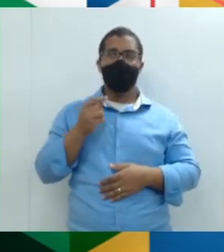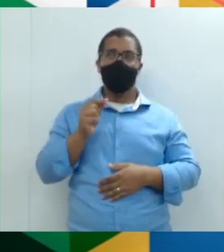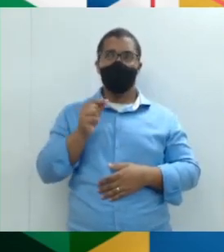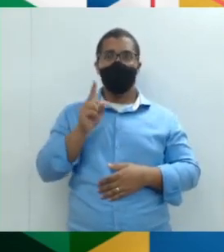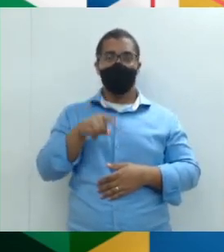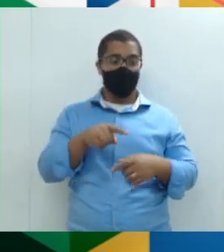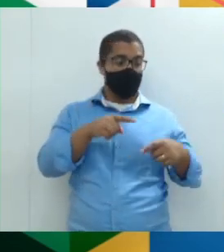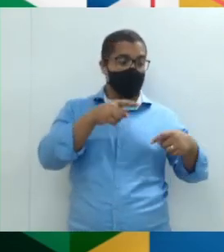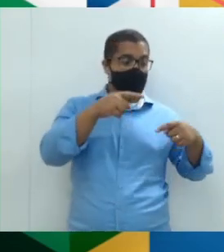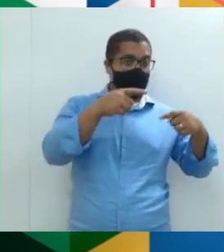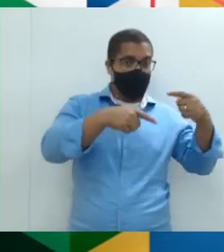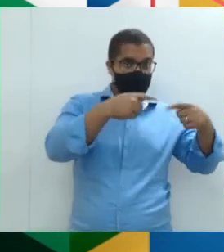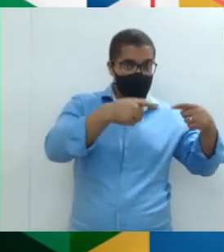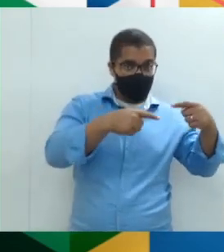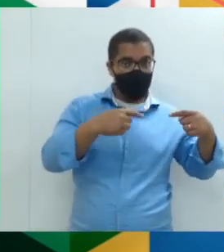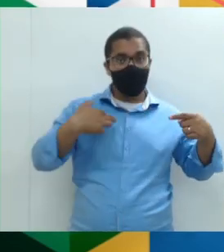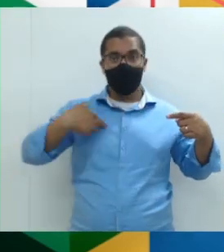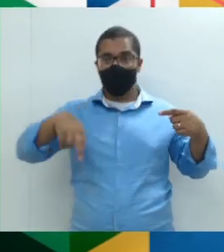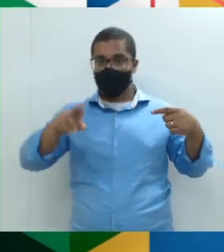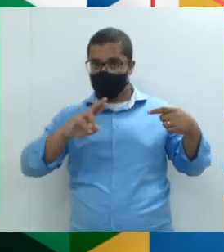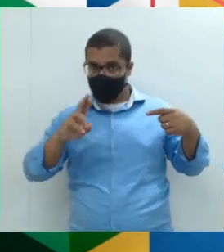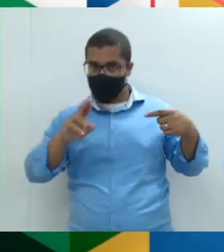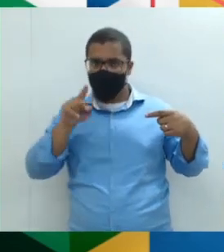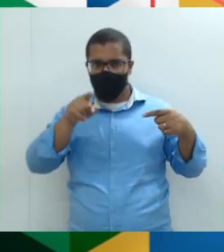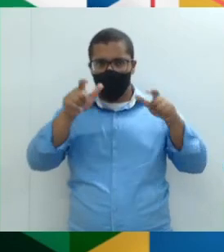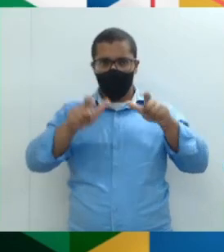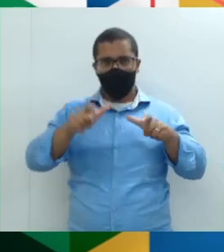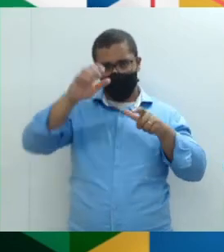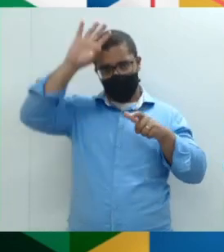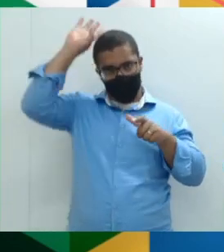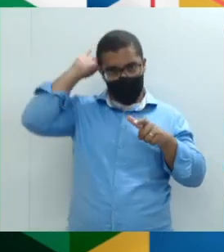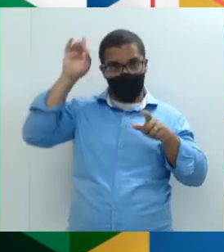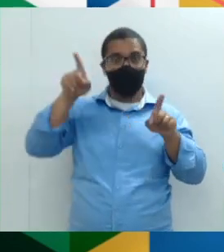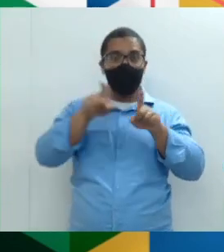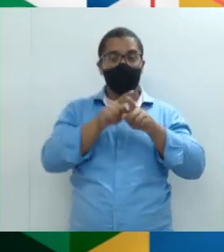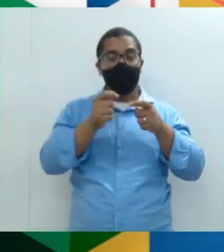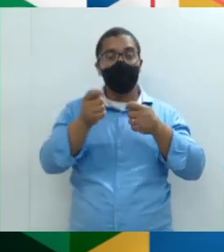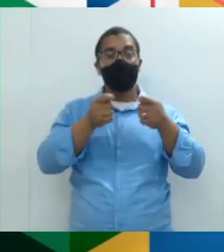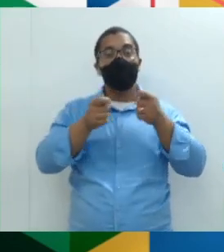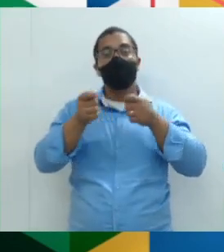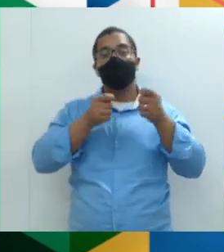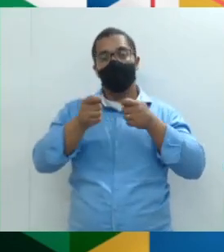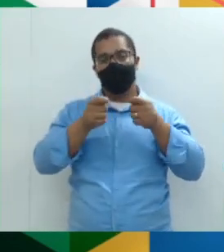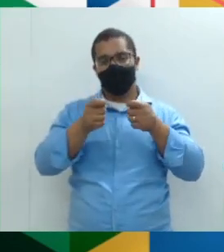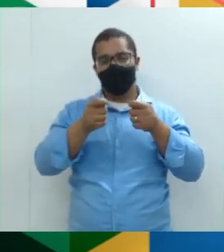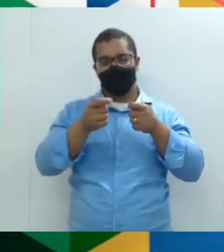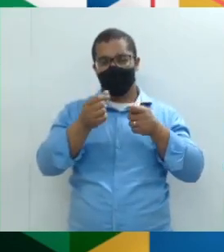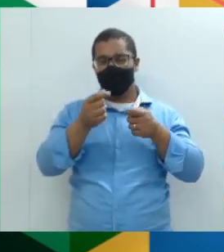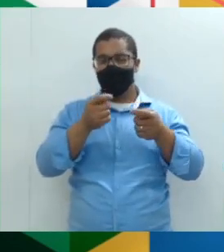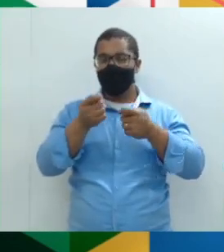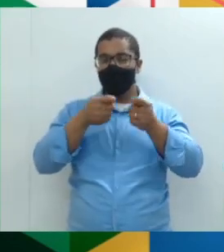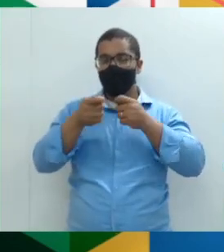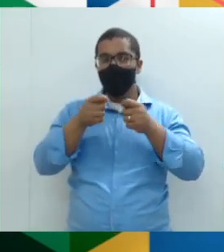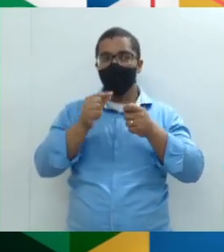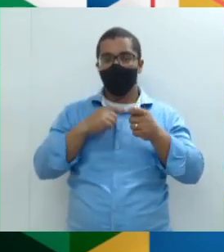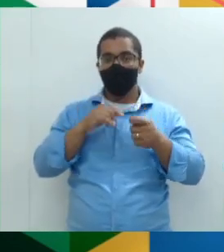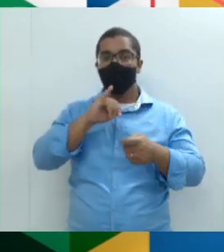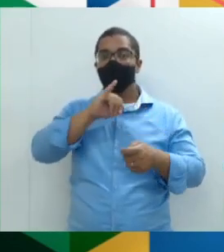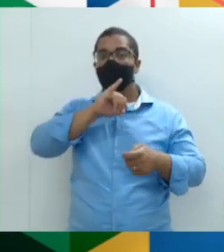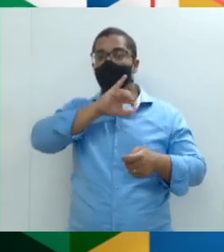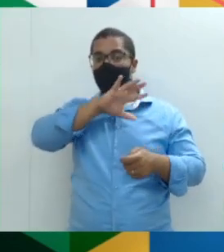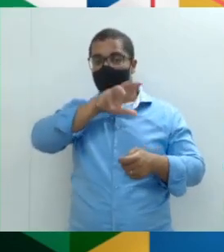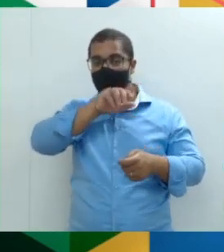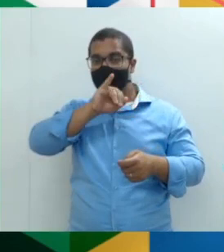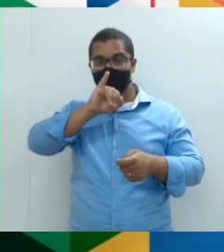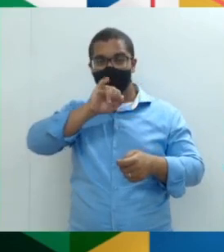a vida política e religiosa em Roma, também tem a questão econômica. Você vai perceber que a figura e a cobrança de impostos,